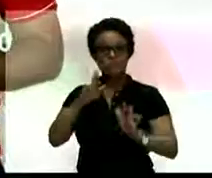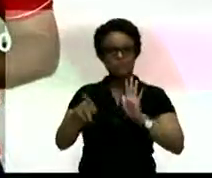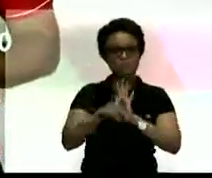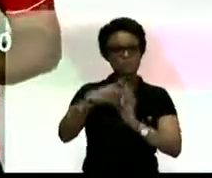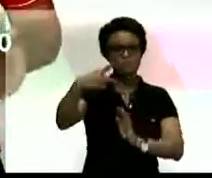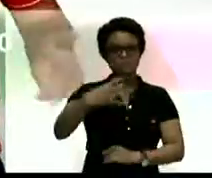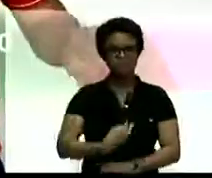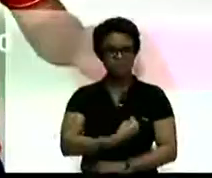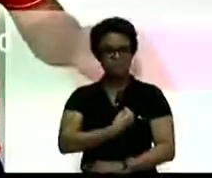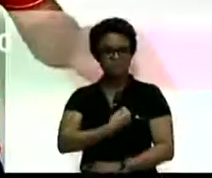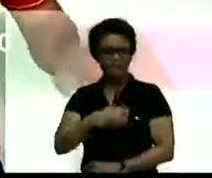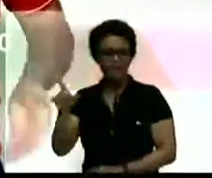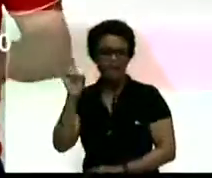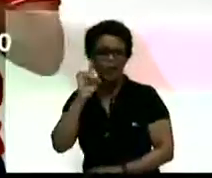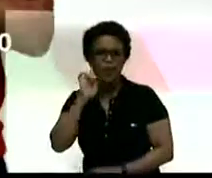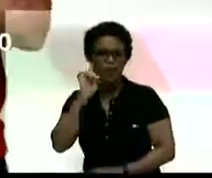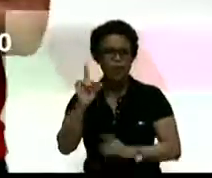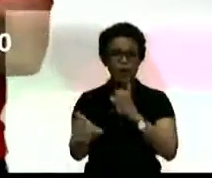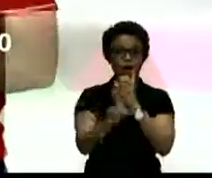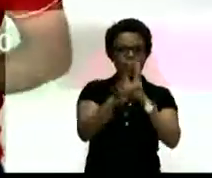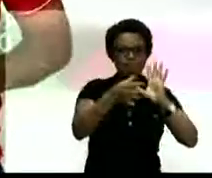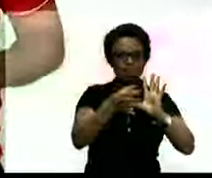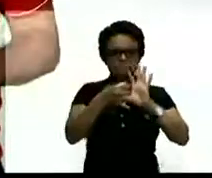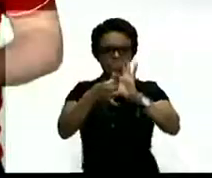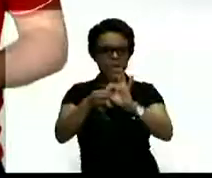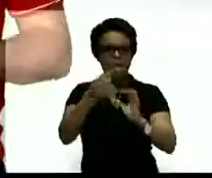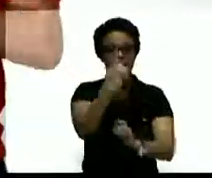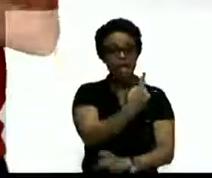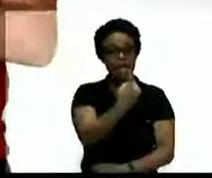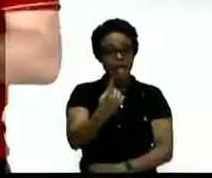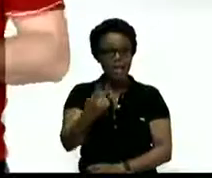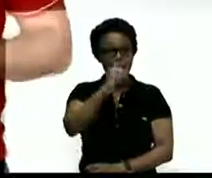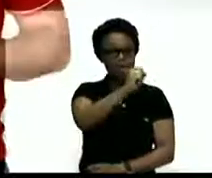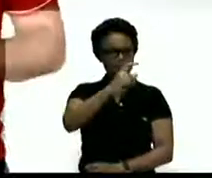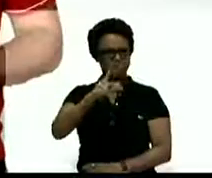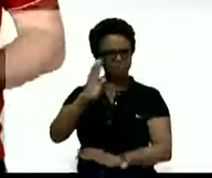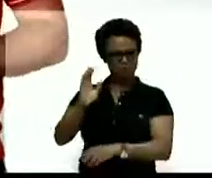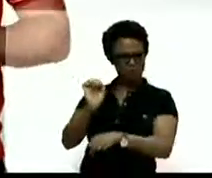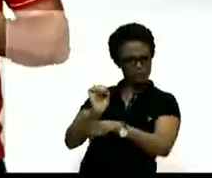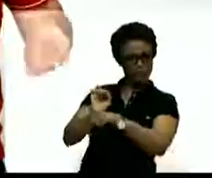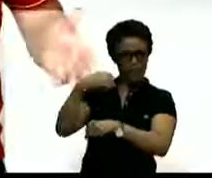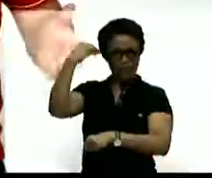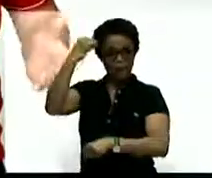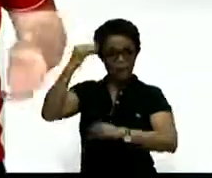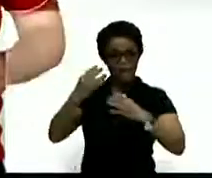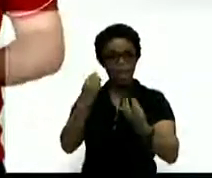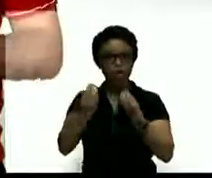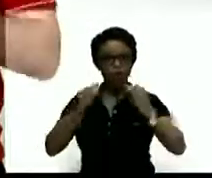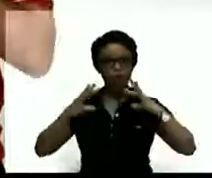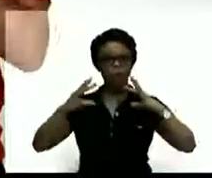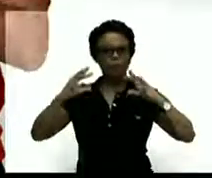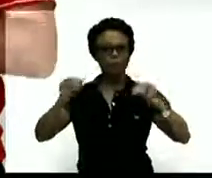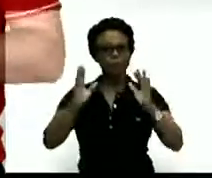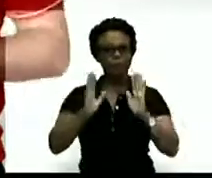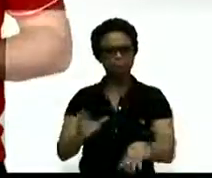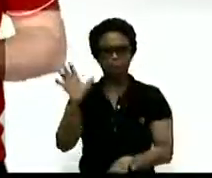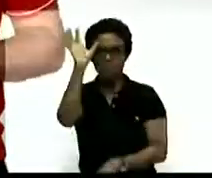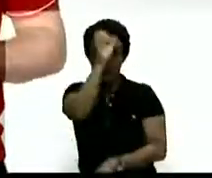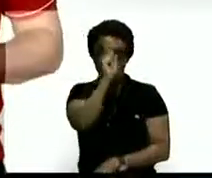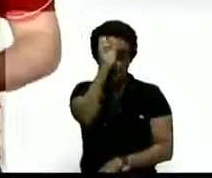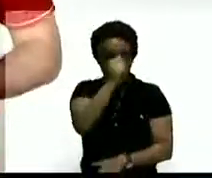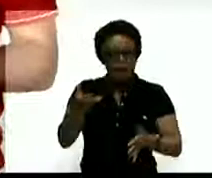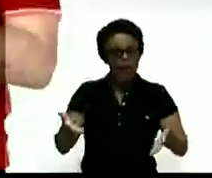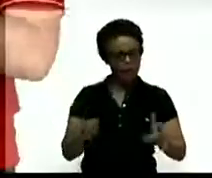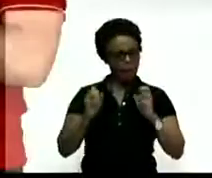dia a dia, contextualizando cada uma das SPs. Você já parou para pensar como tudo isso que você está aprendendo pode